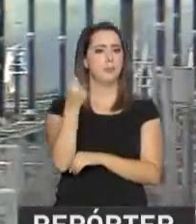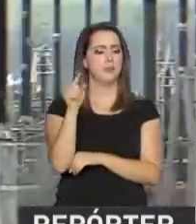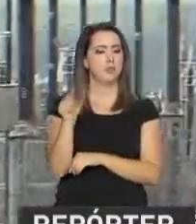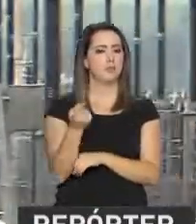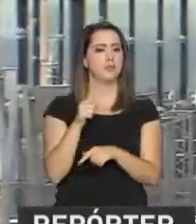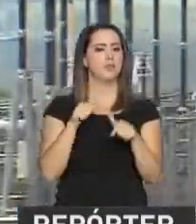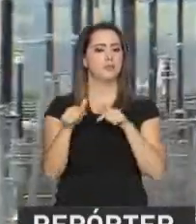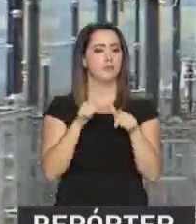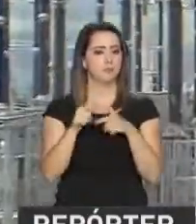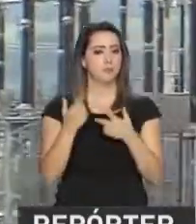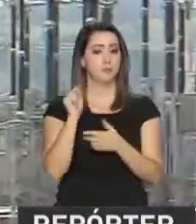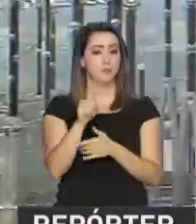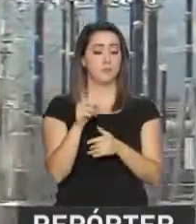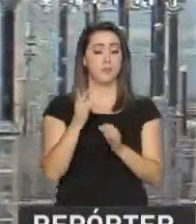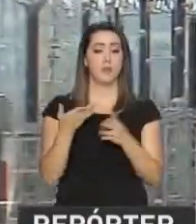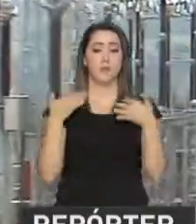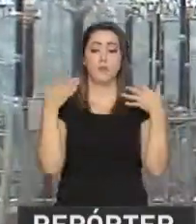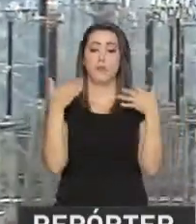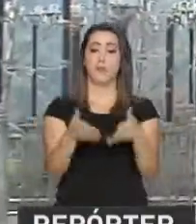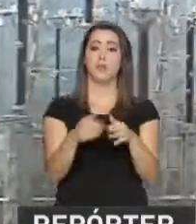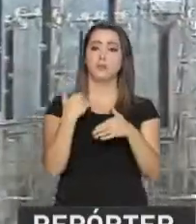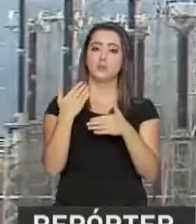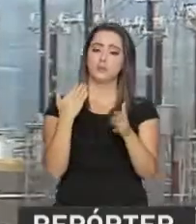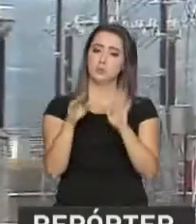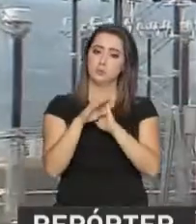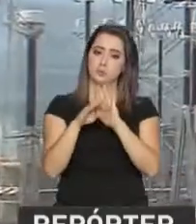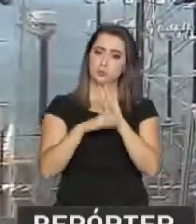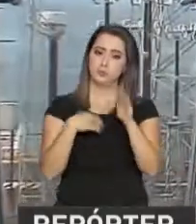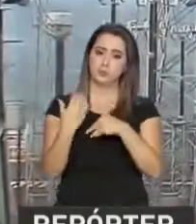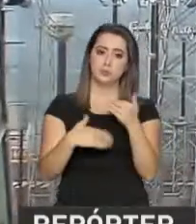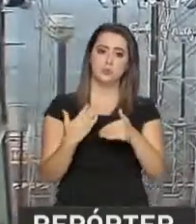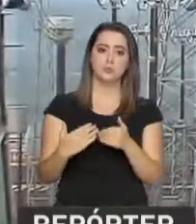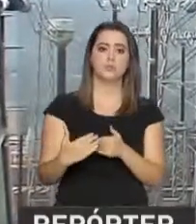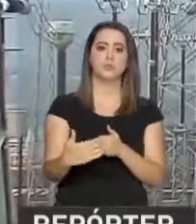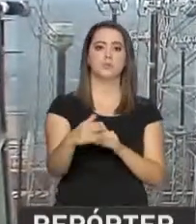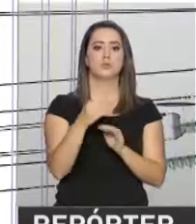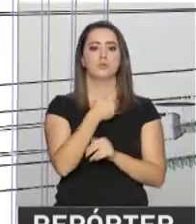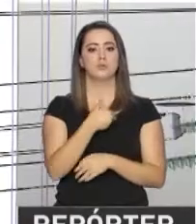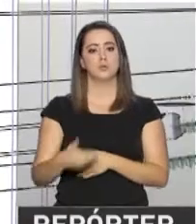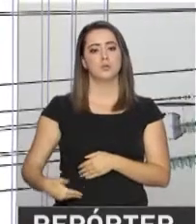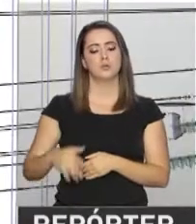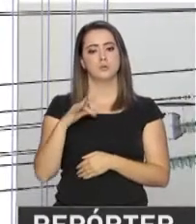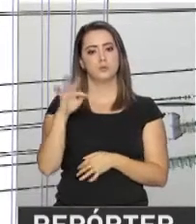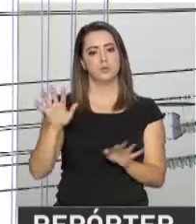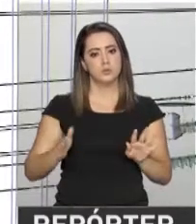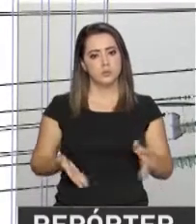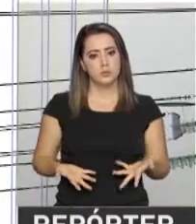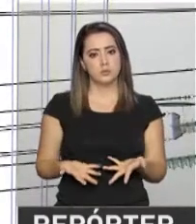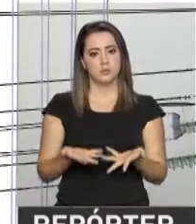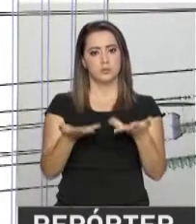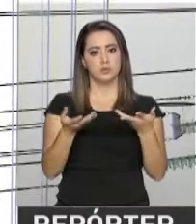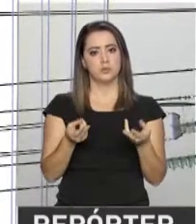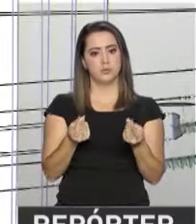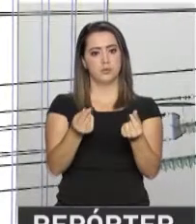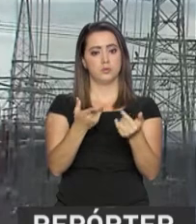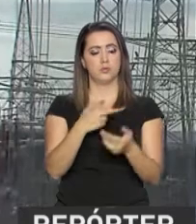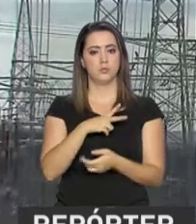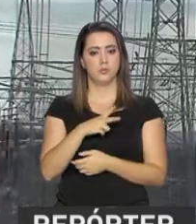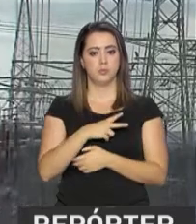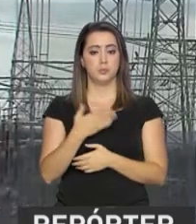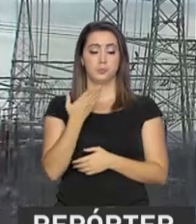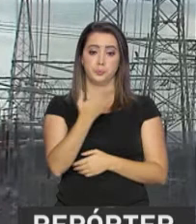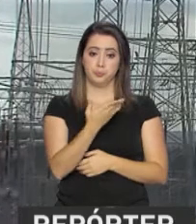empregos ela faz parte do programa avançar parcerias do governo federal que estimula investimentos privados